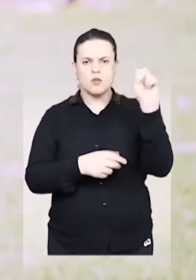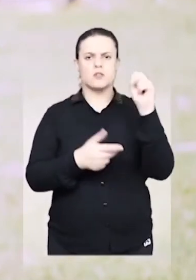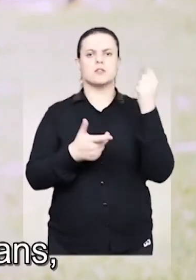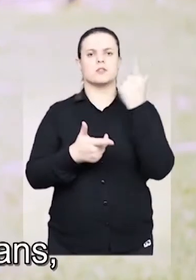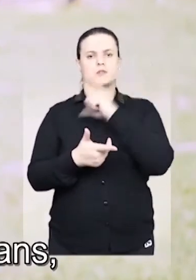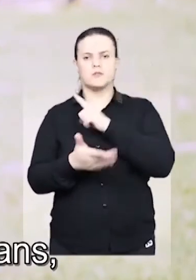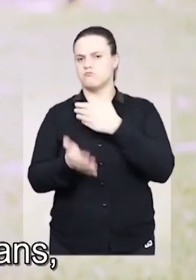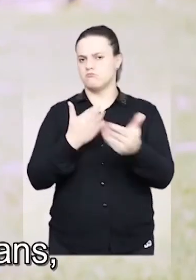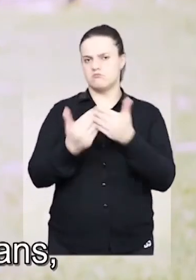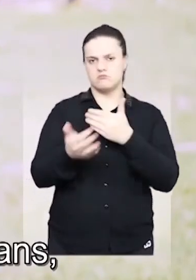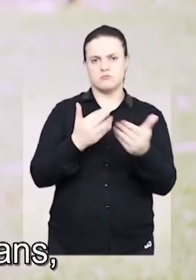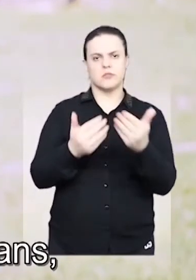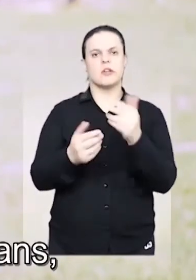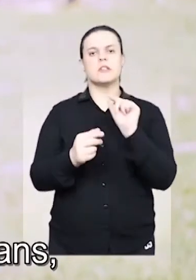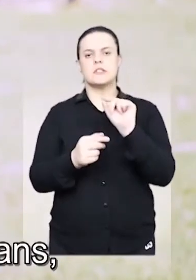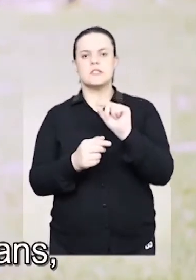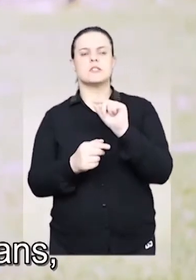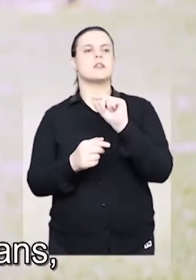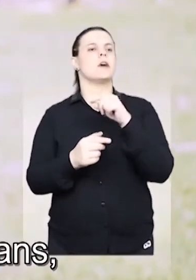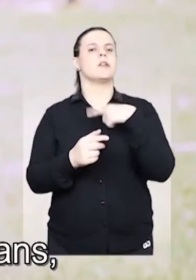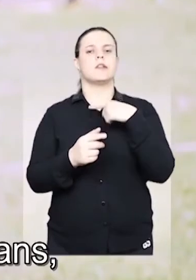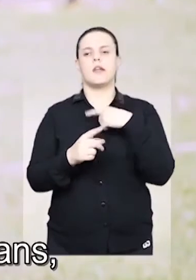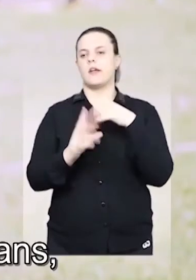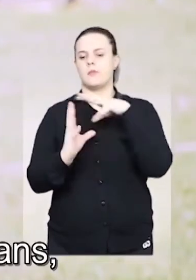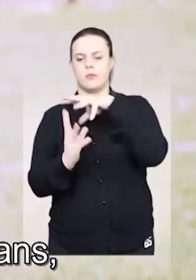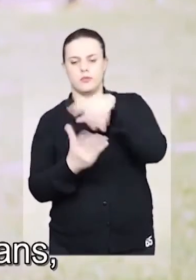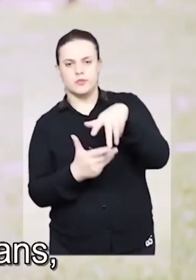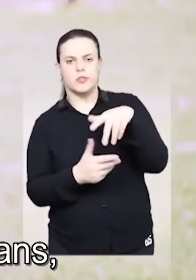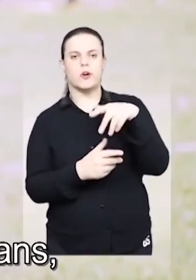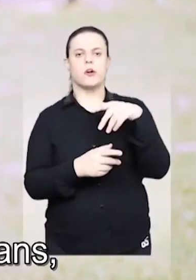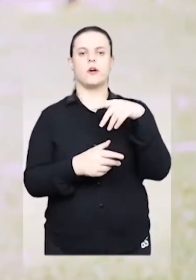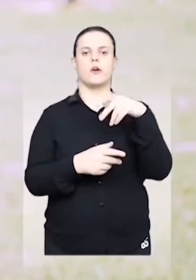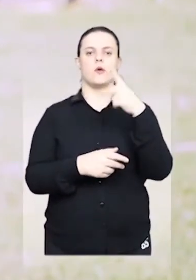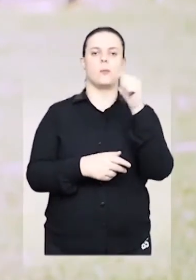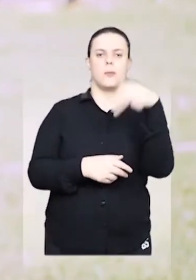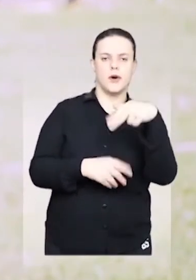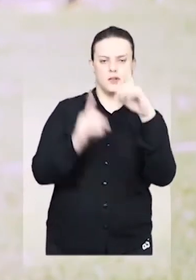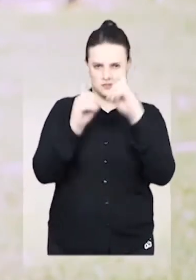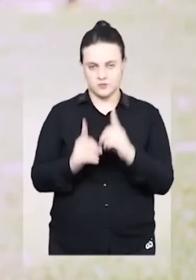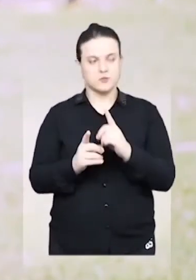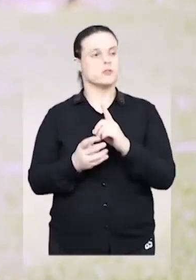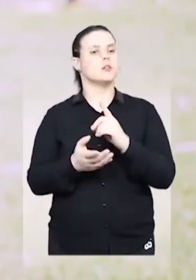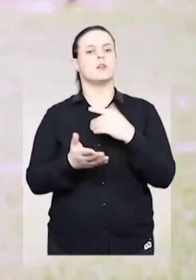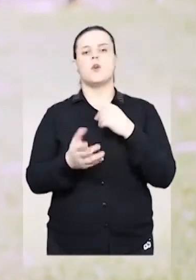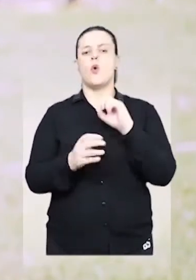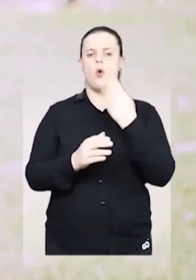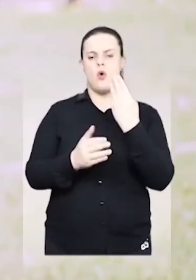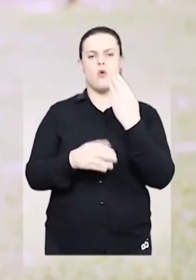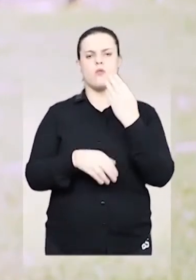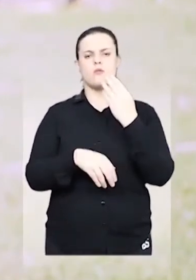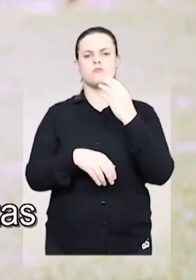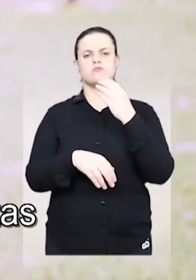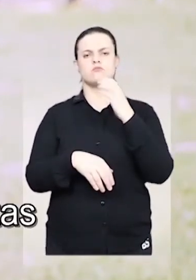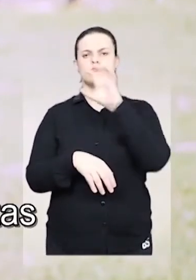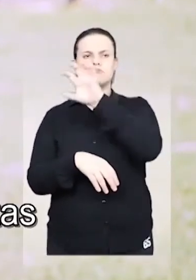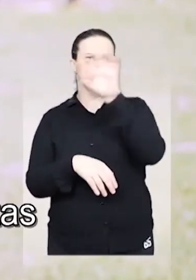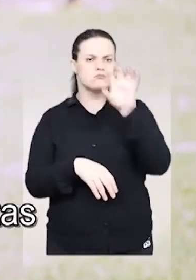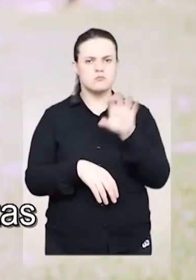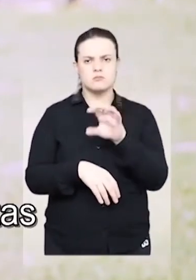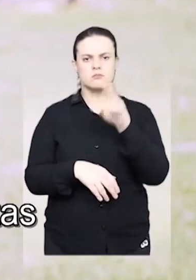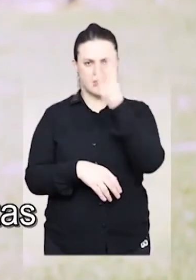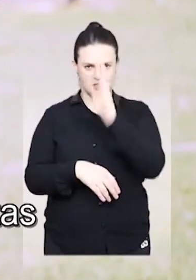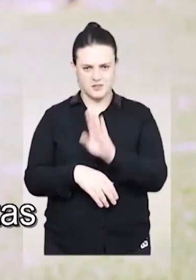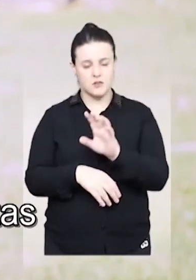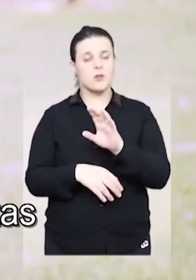tive, independente de serem campeonatos como mundiais, como Parapans ou campeonatos regionais, acho que